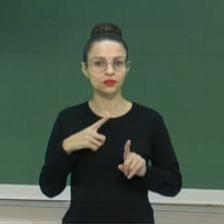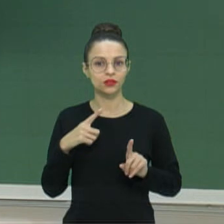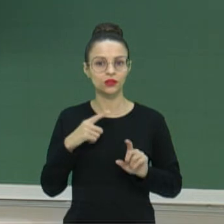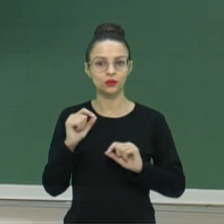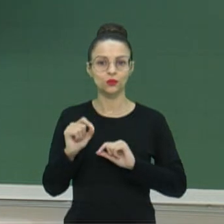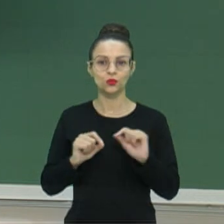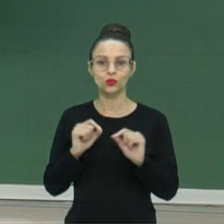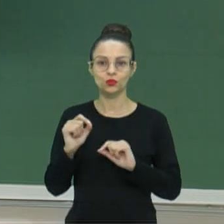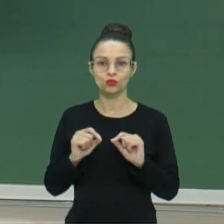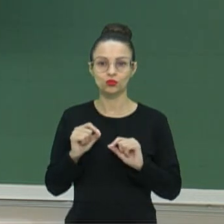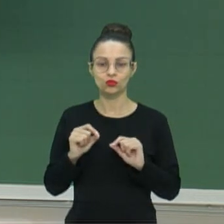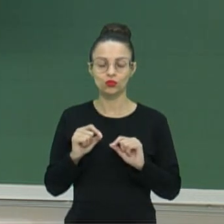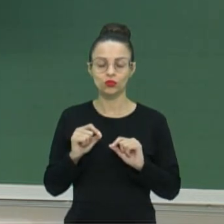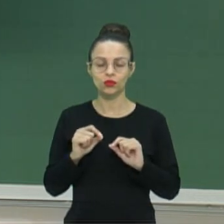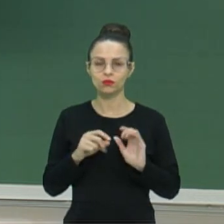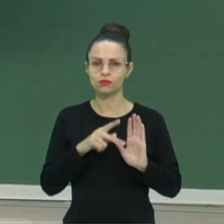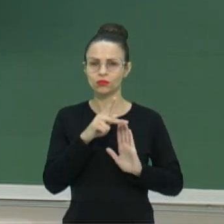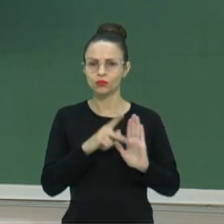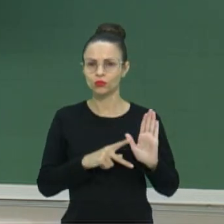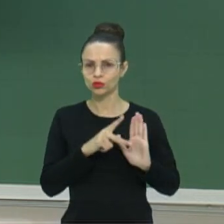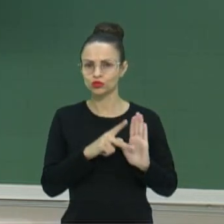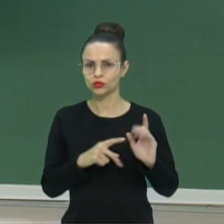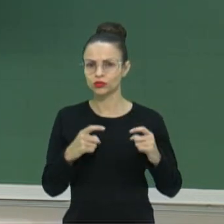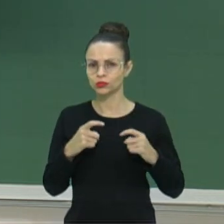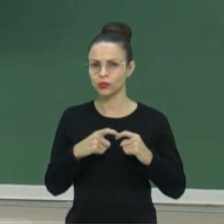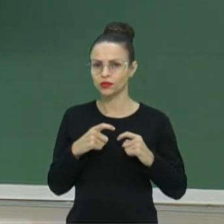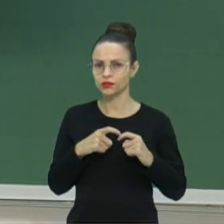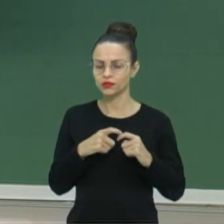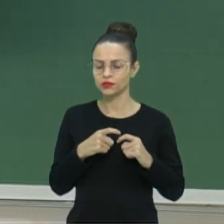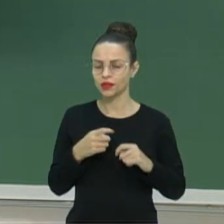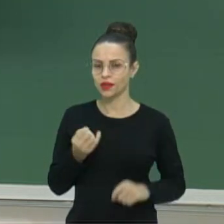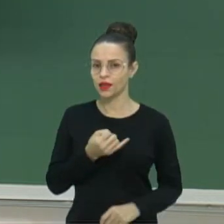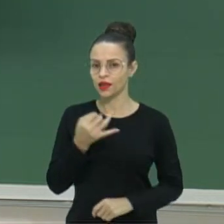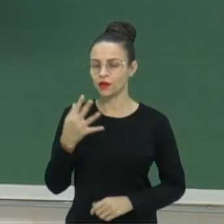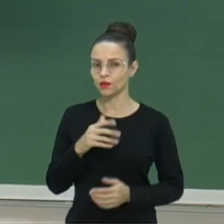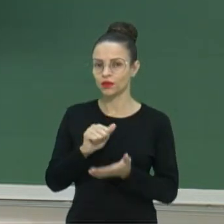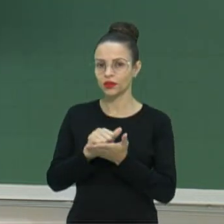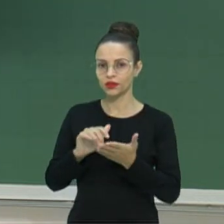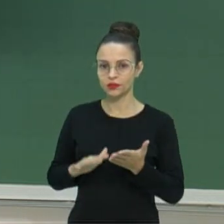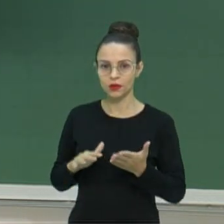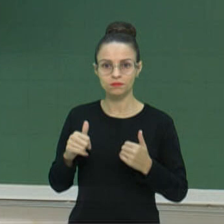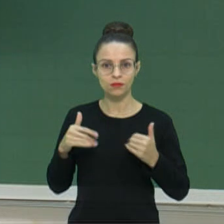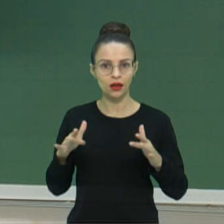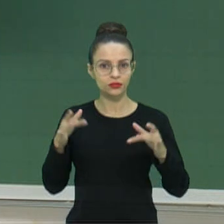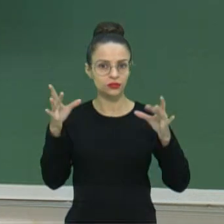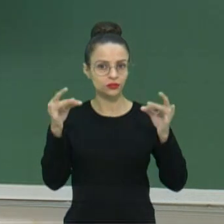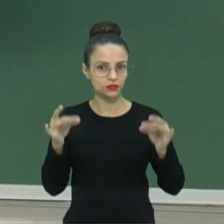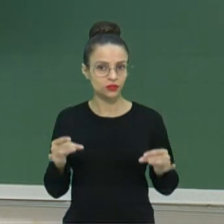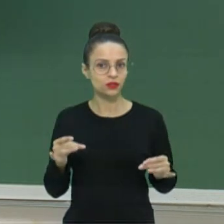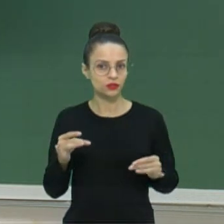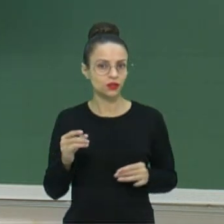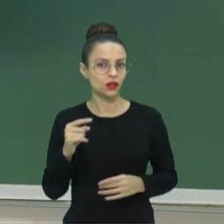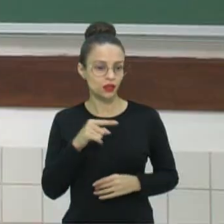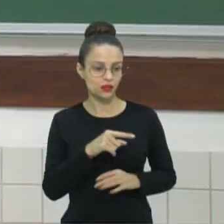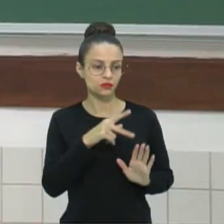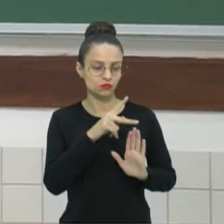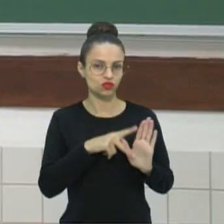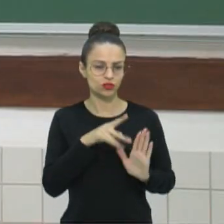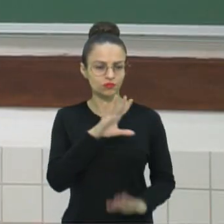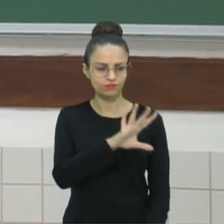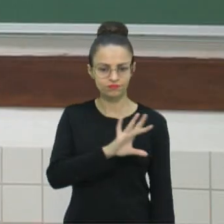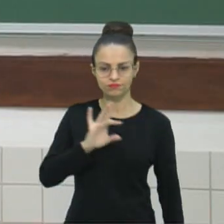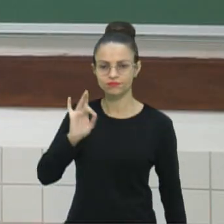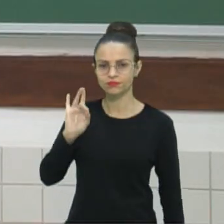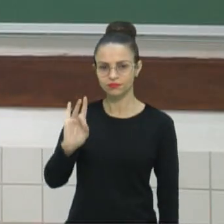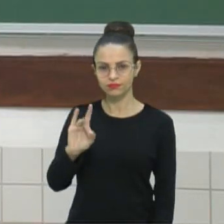chamado projeto Medicina, que são uns exercícios um pouco mais elaborados, certo? Inclusive tira essa questão de lá, certo?